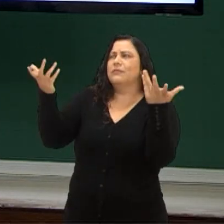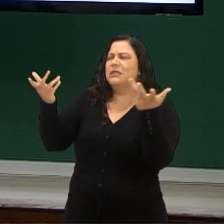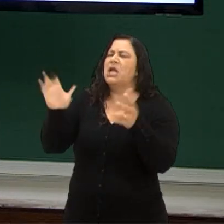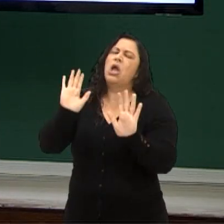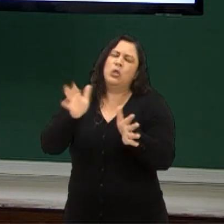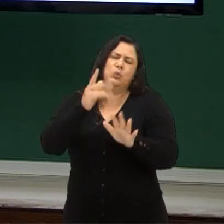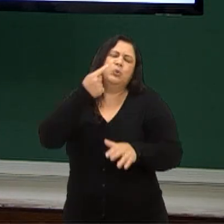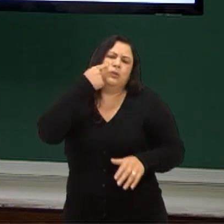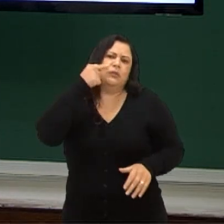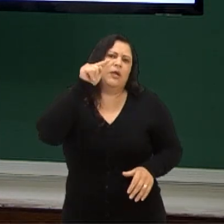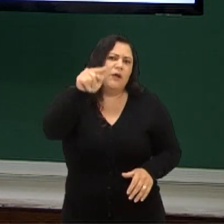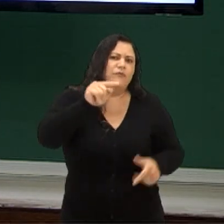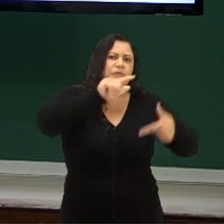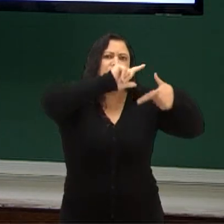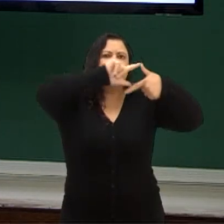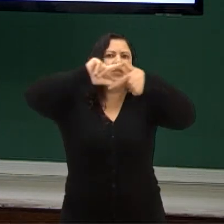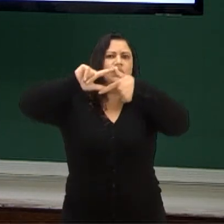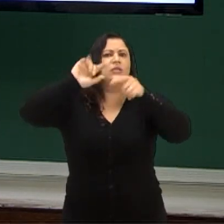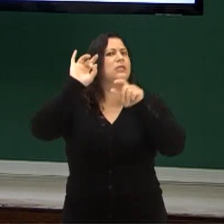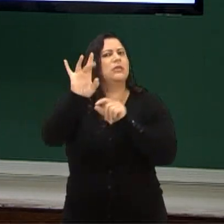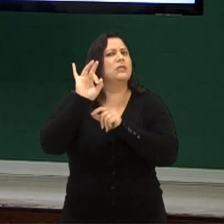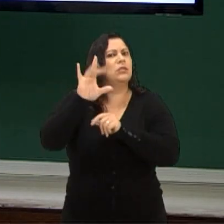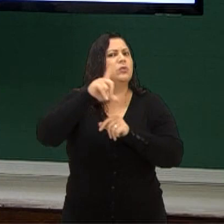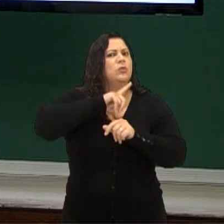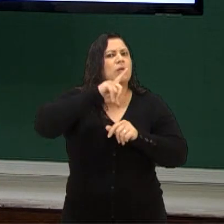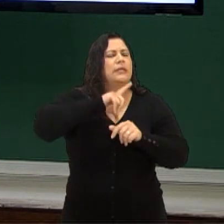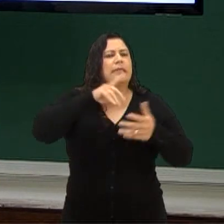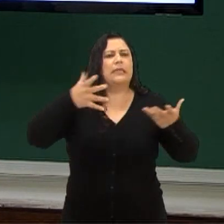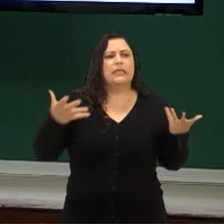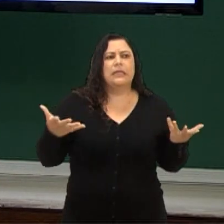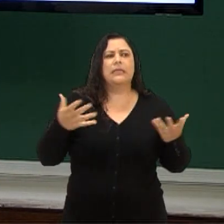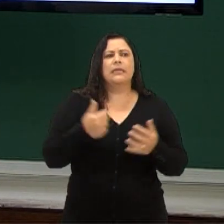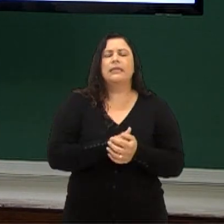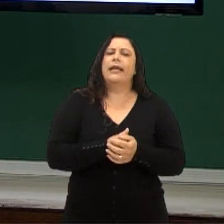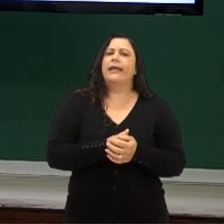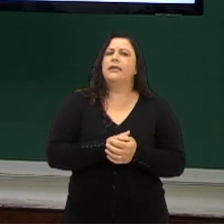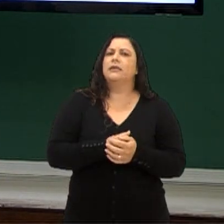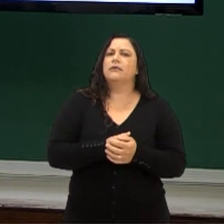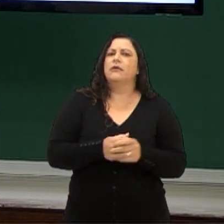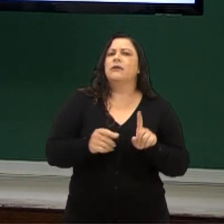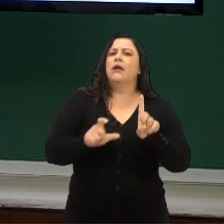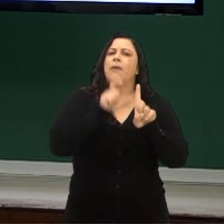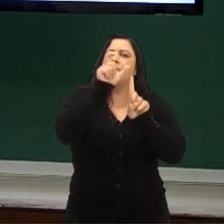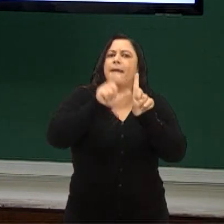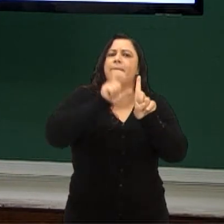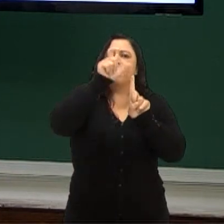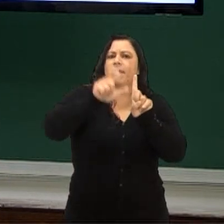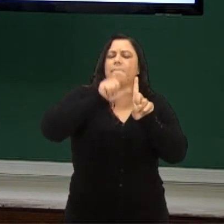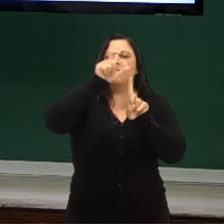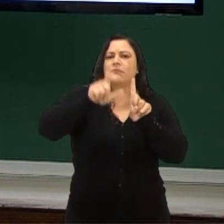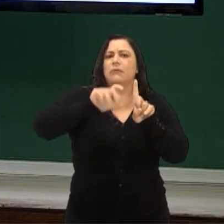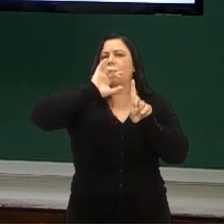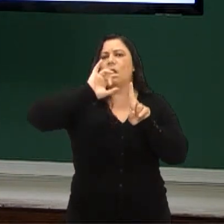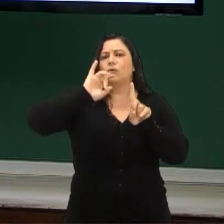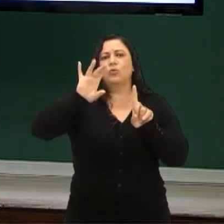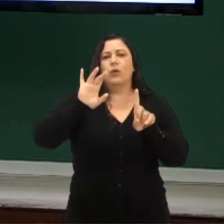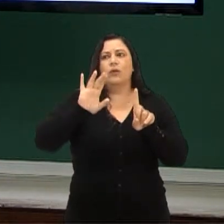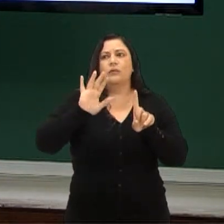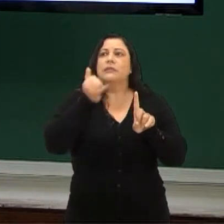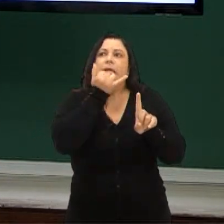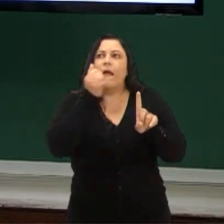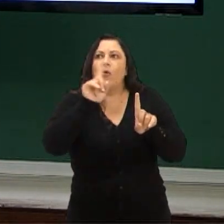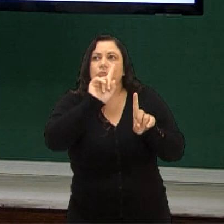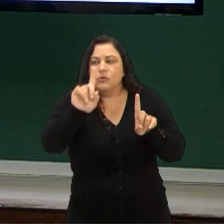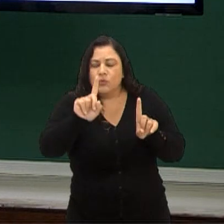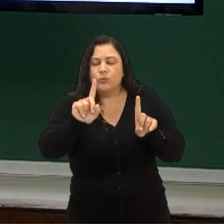vi tirinhas que só existem, na tirinha só existe linguagem verbal. Existem tirinhas que só tem linguagem